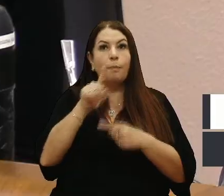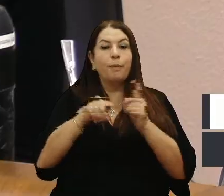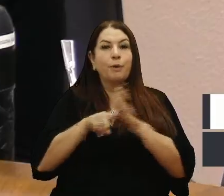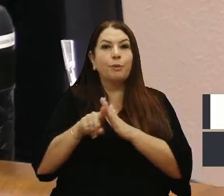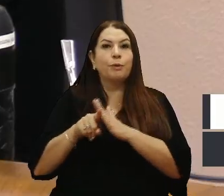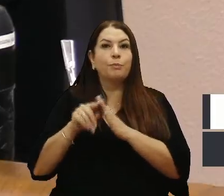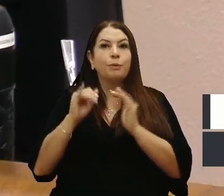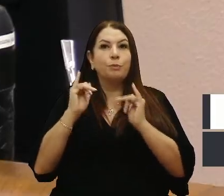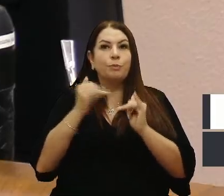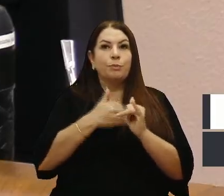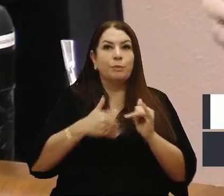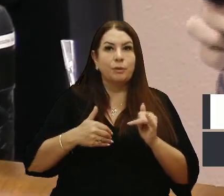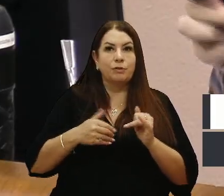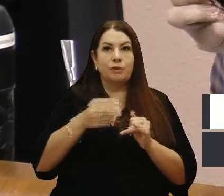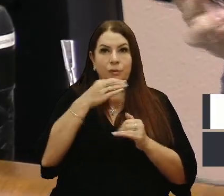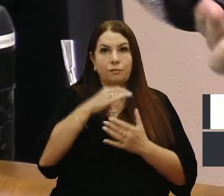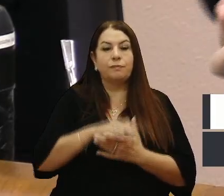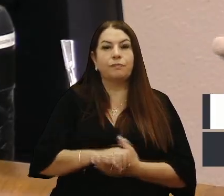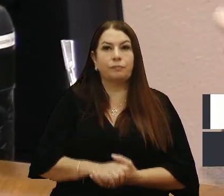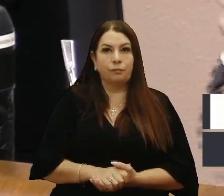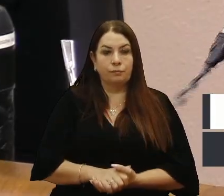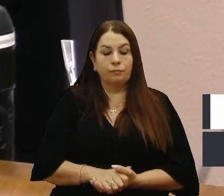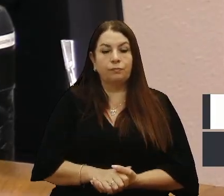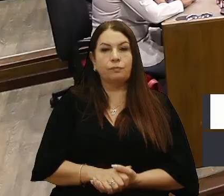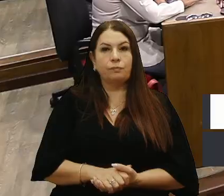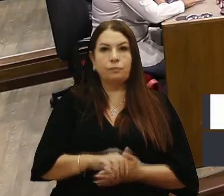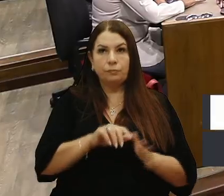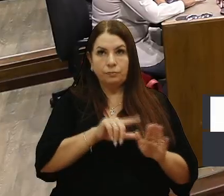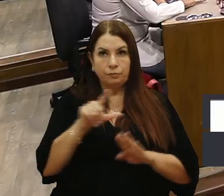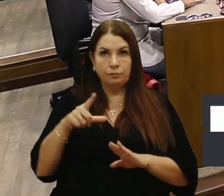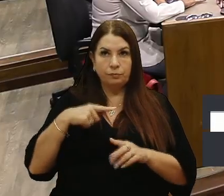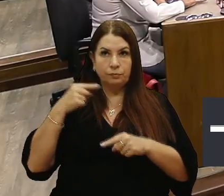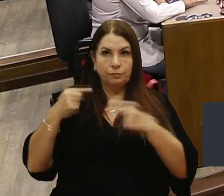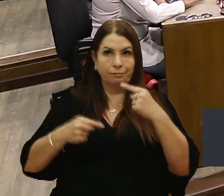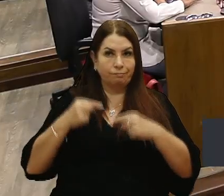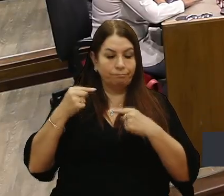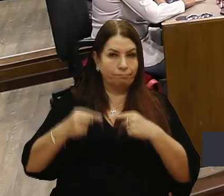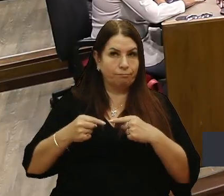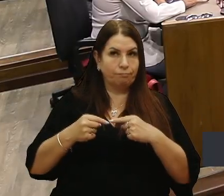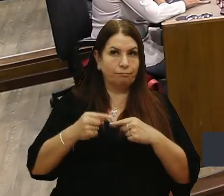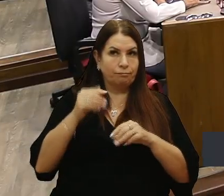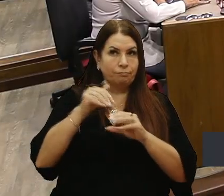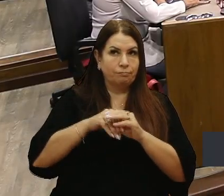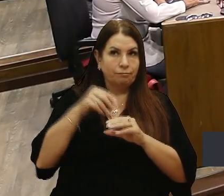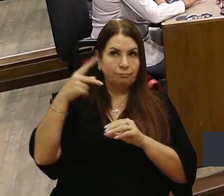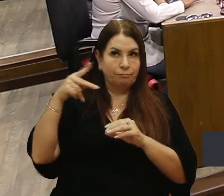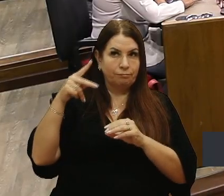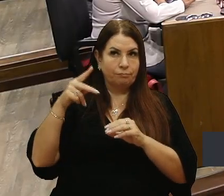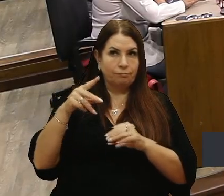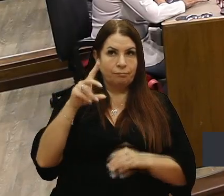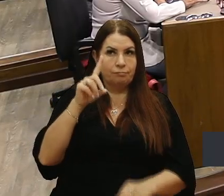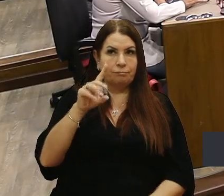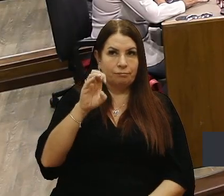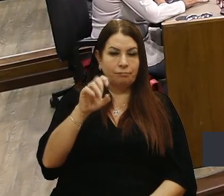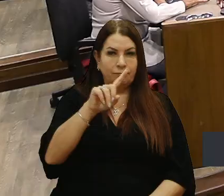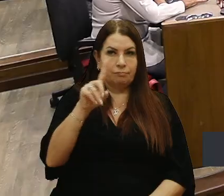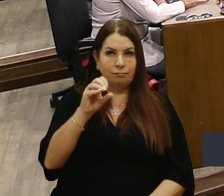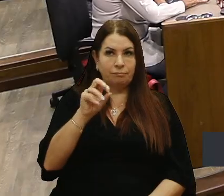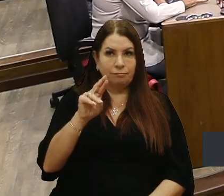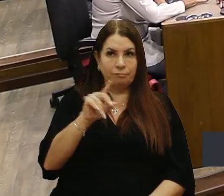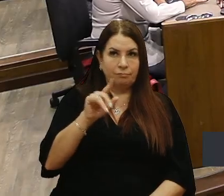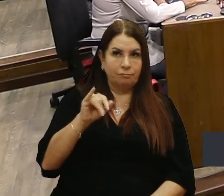o transporte em Caxias. Muito obrigado. Essa semana eu tive uma discussão ferrenha com o eleitor seu, do Desorze,